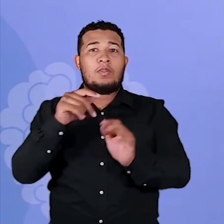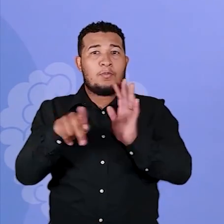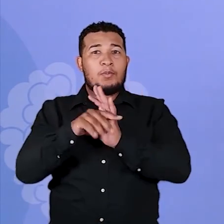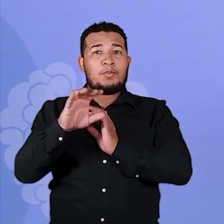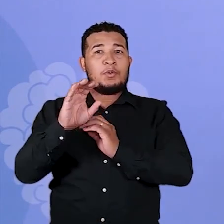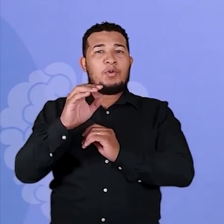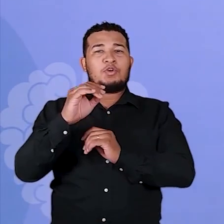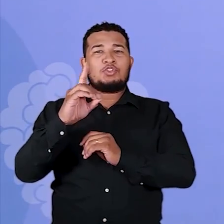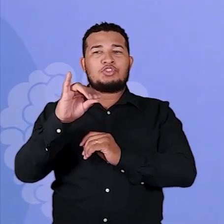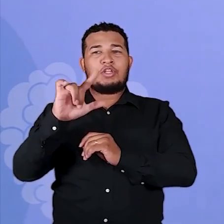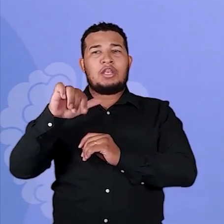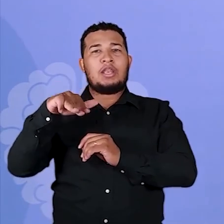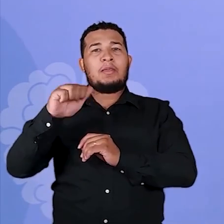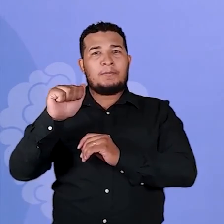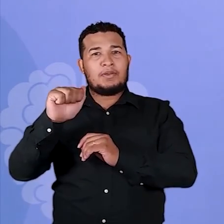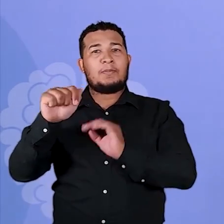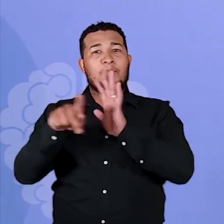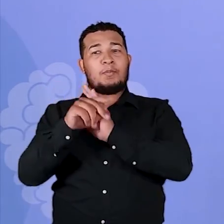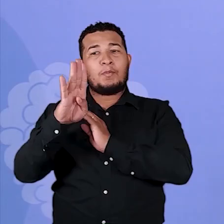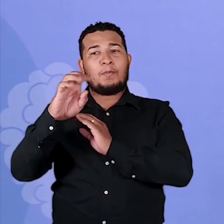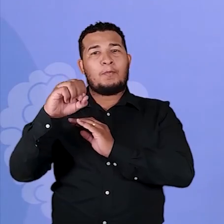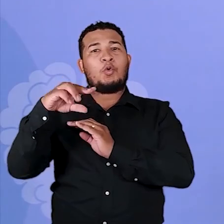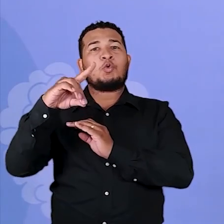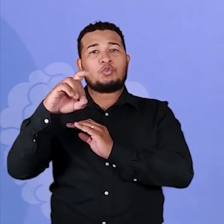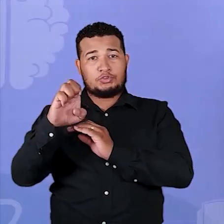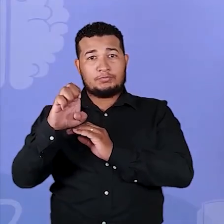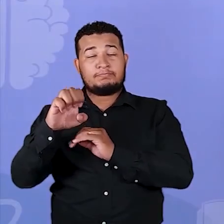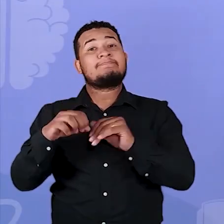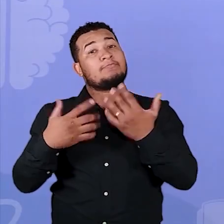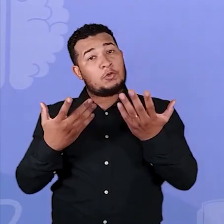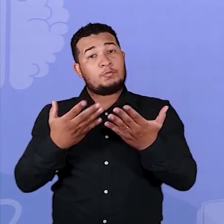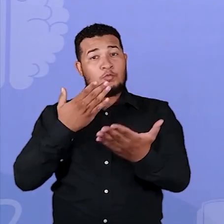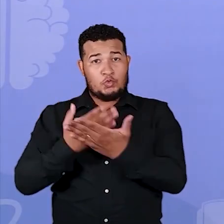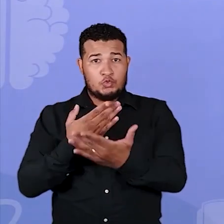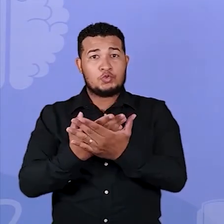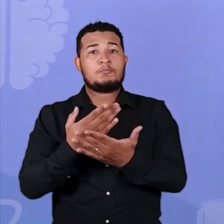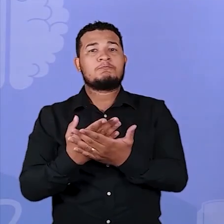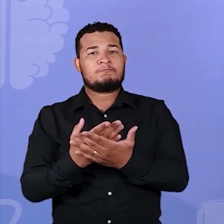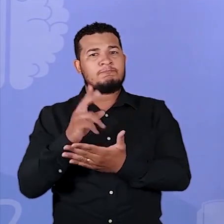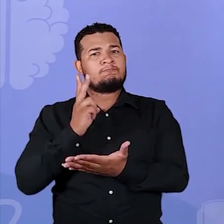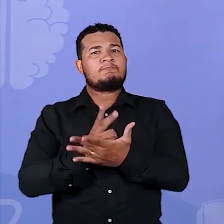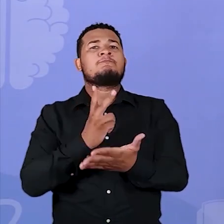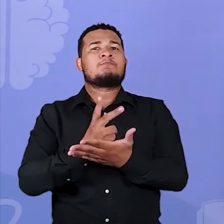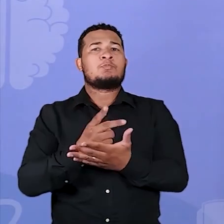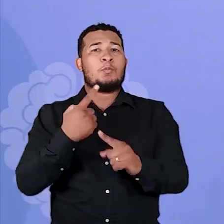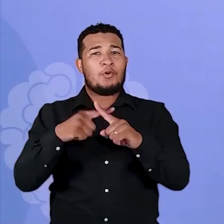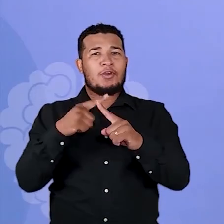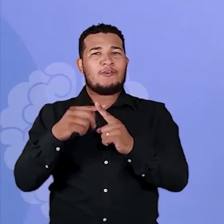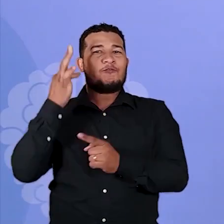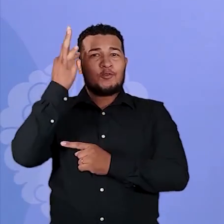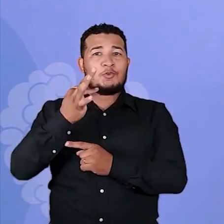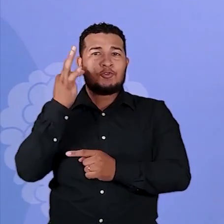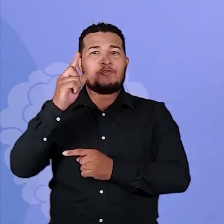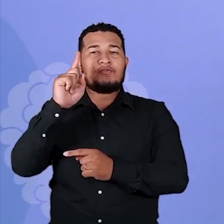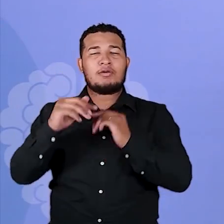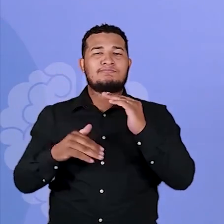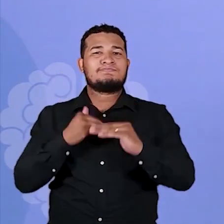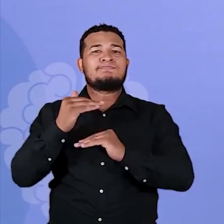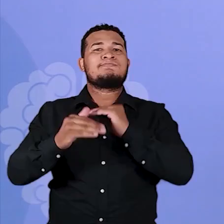exemplo do dilema do bonde da Philippa Foot. Continuem estudando filosofia, é uma coisa que